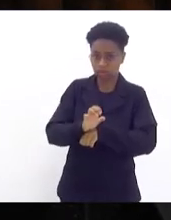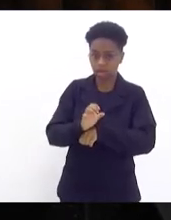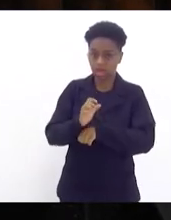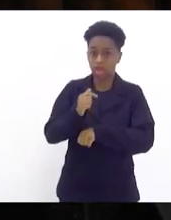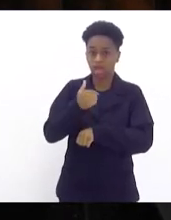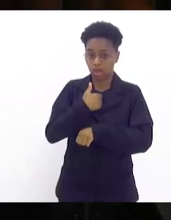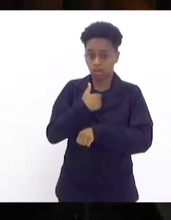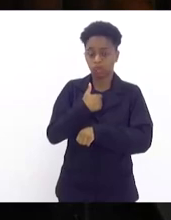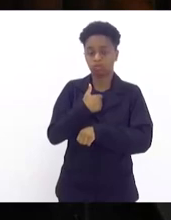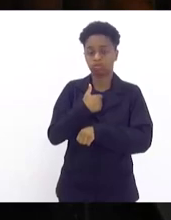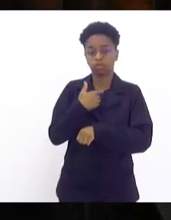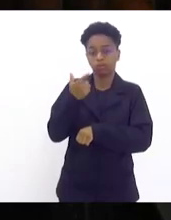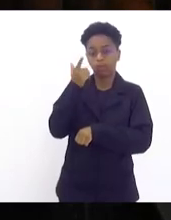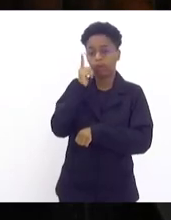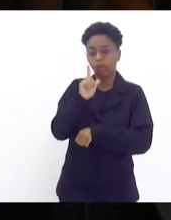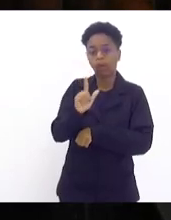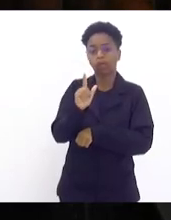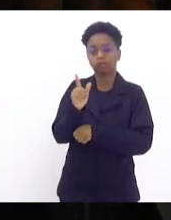recorro